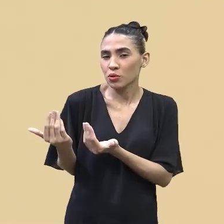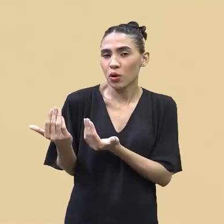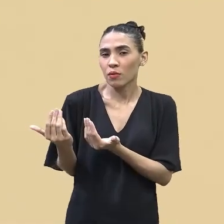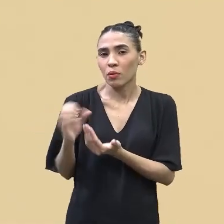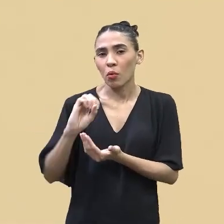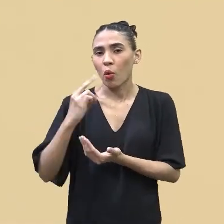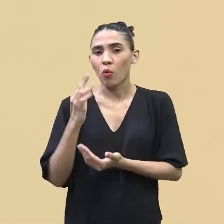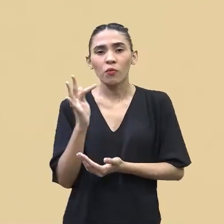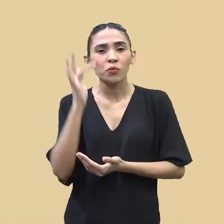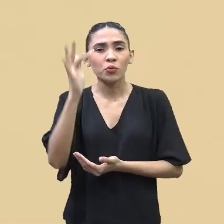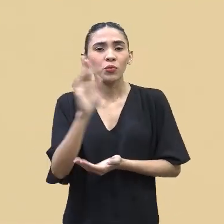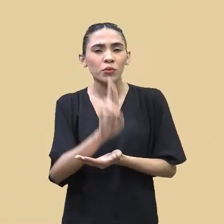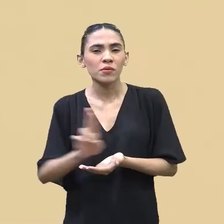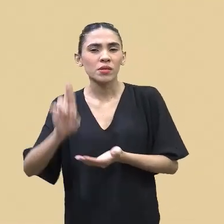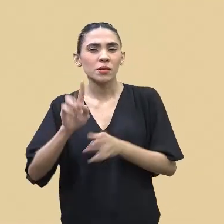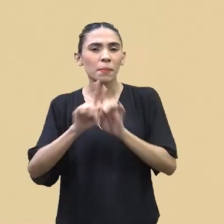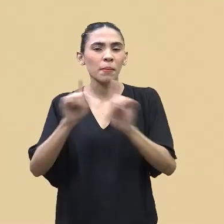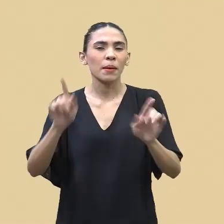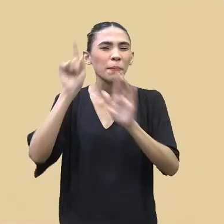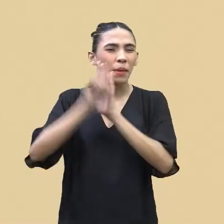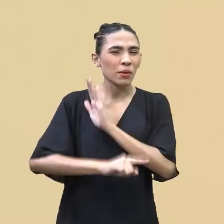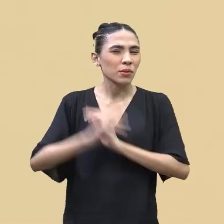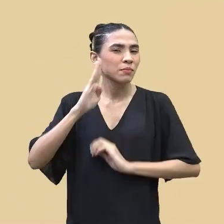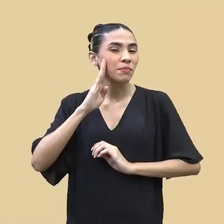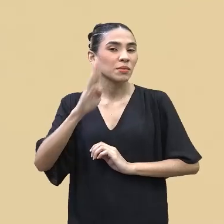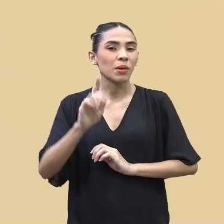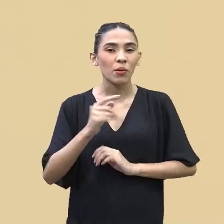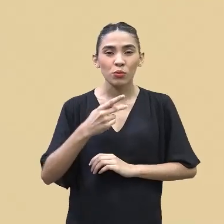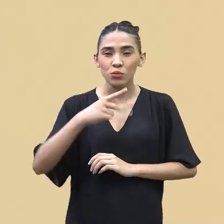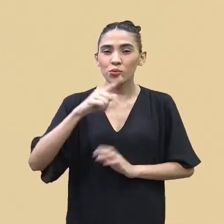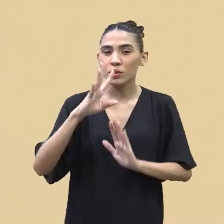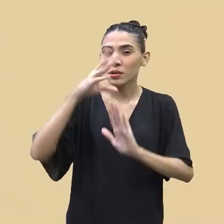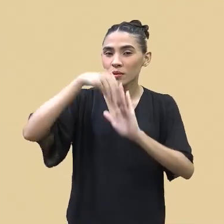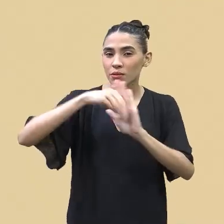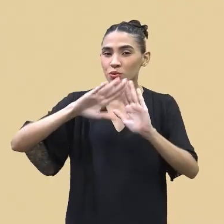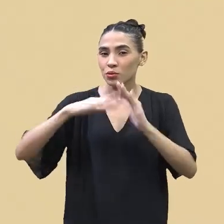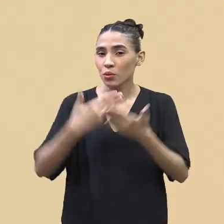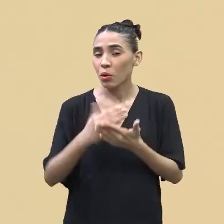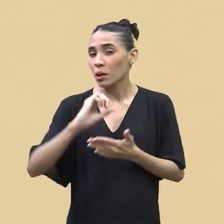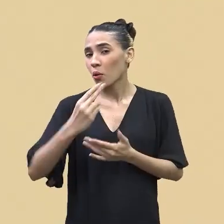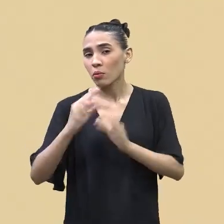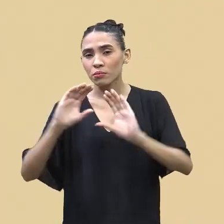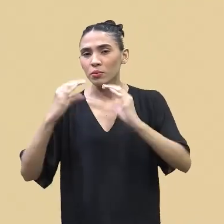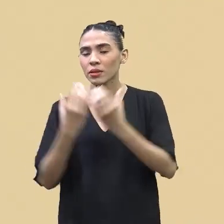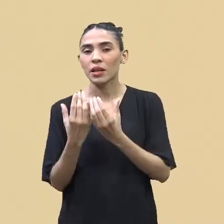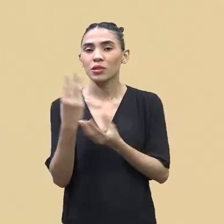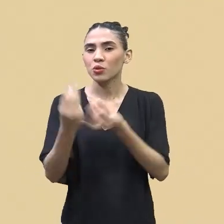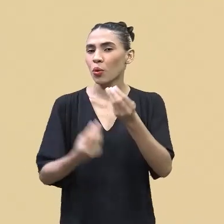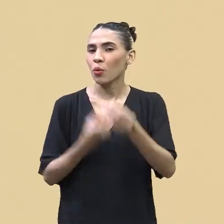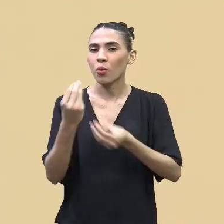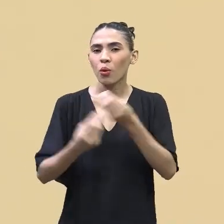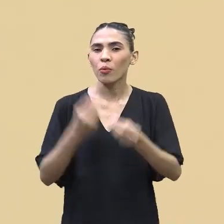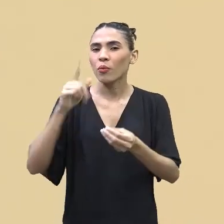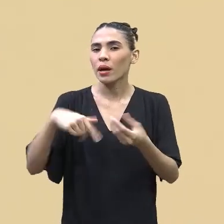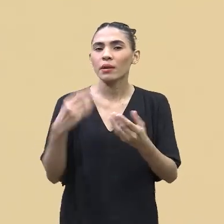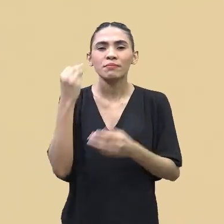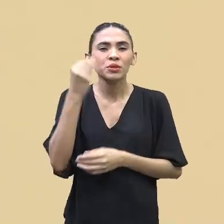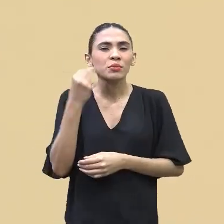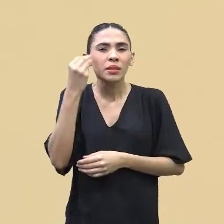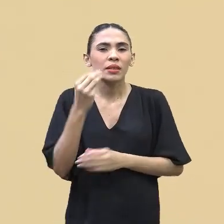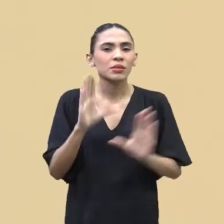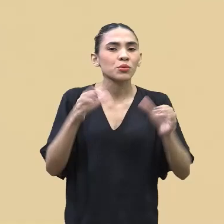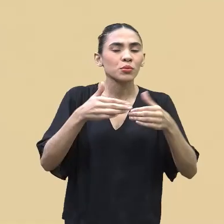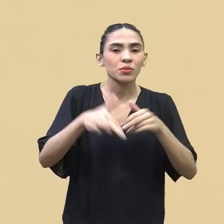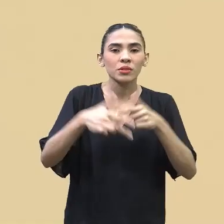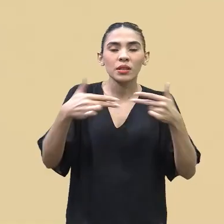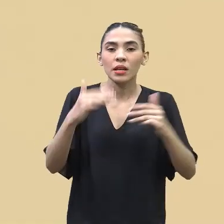universidade, né? Mas a pergunta aqui é bem direta, dentro da sua escola, ou dentro da sua comunidade, como se comportam esses grupos étnicos?